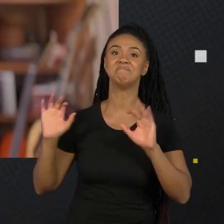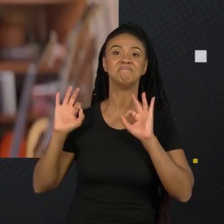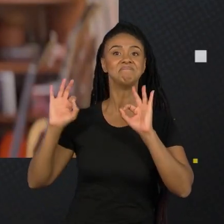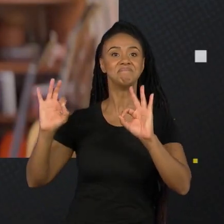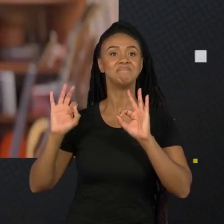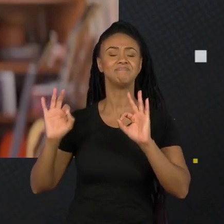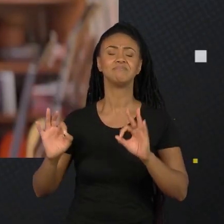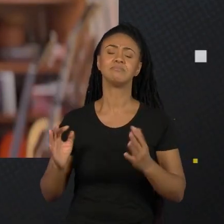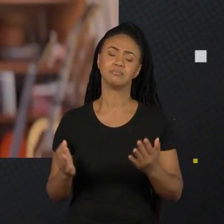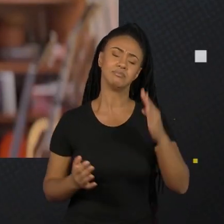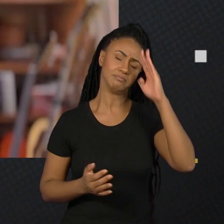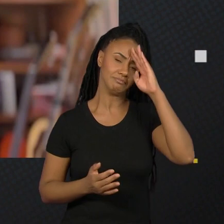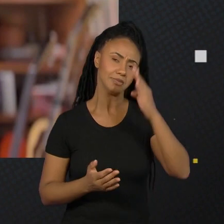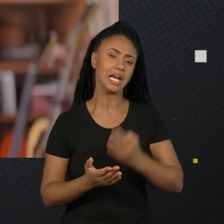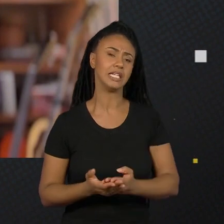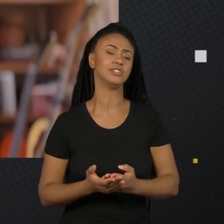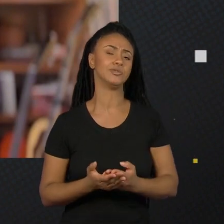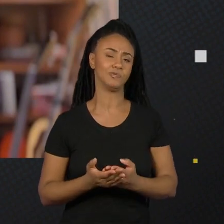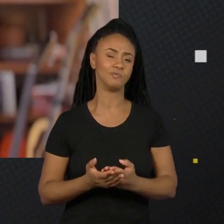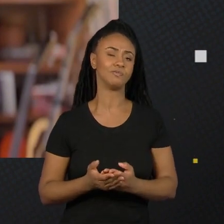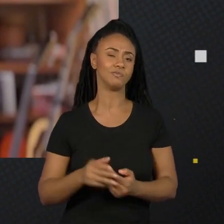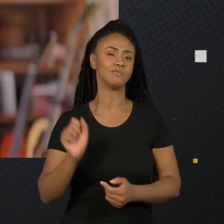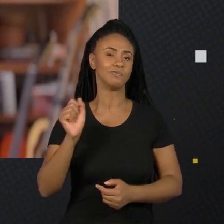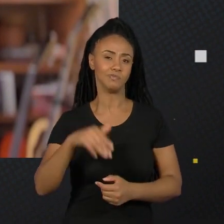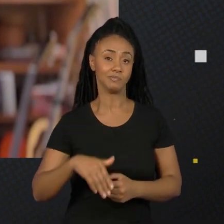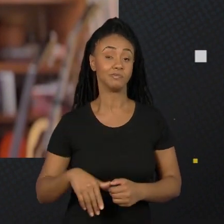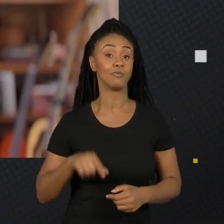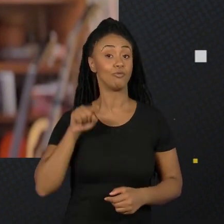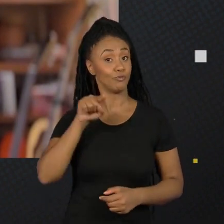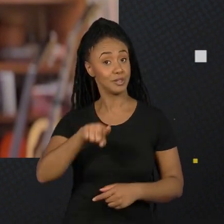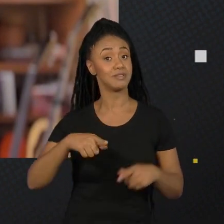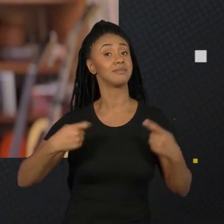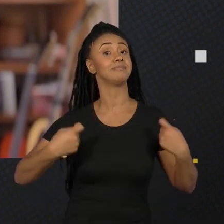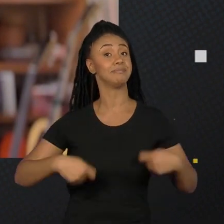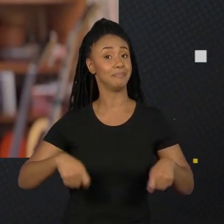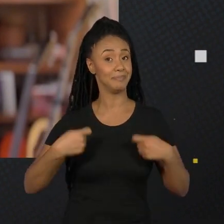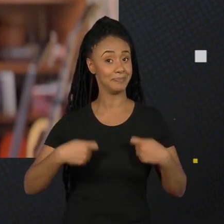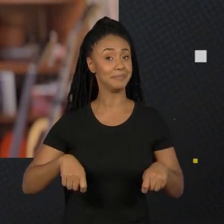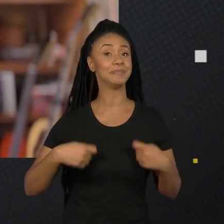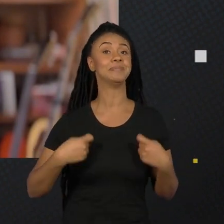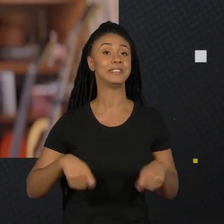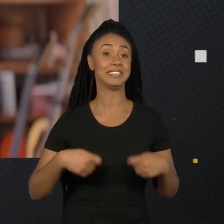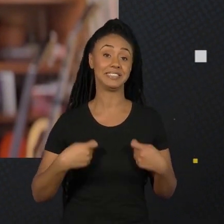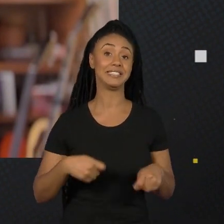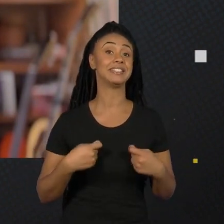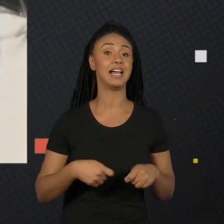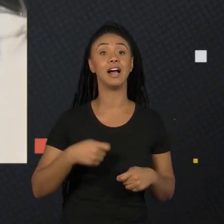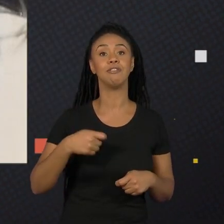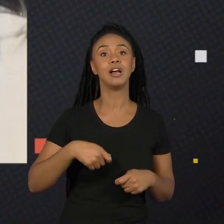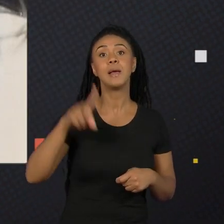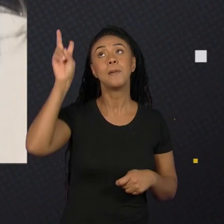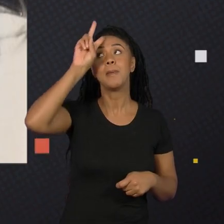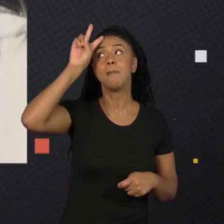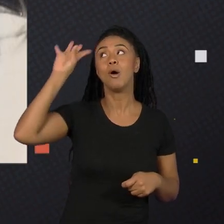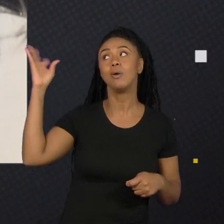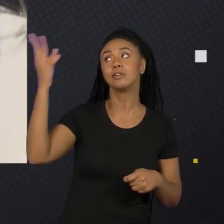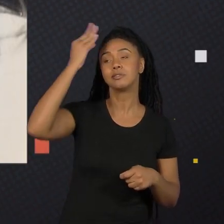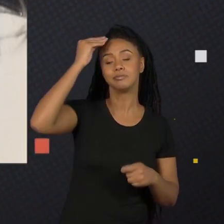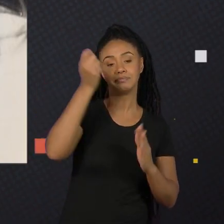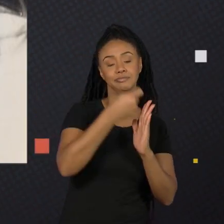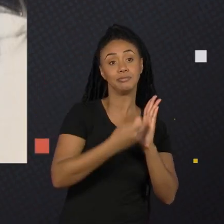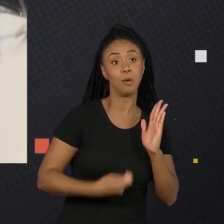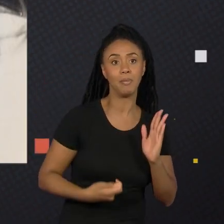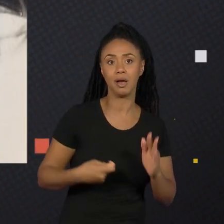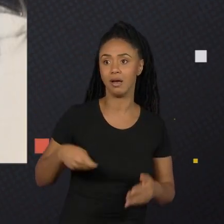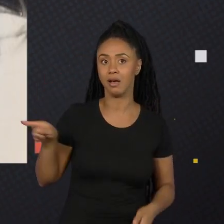Eu acredito que seria necessário que você escrevesse um livro de memórias. Você acompanhou a